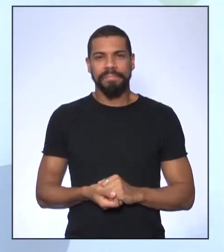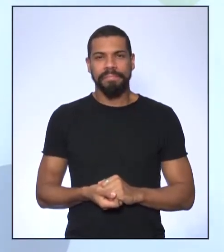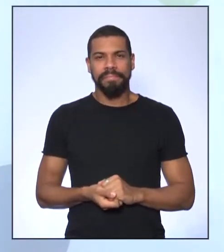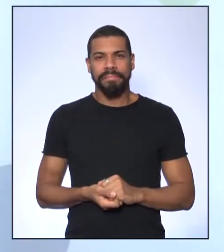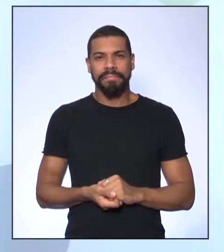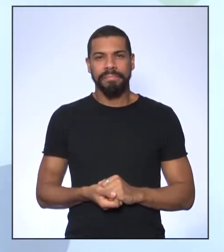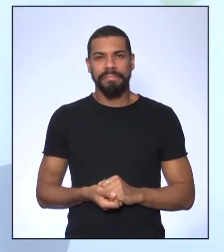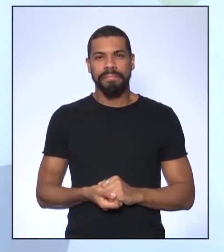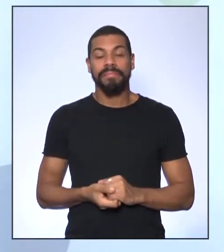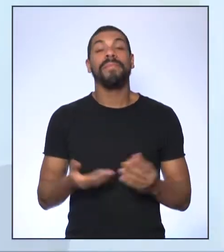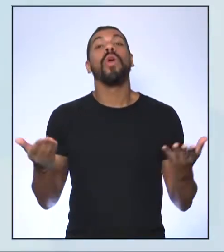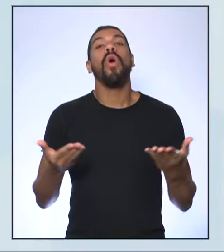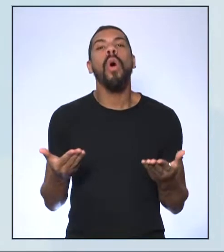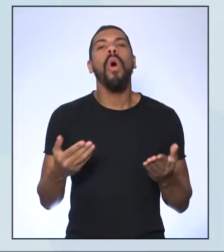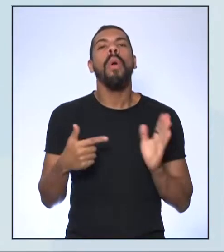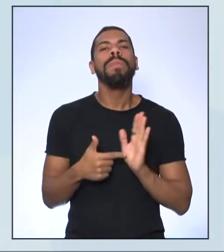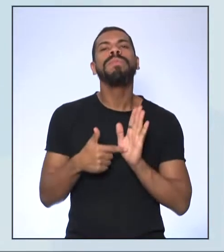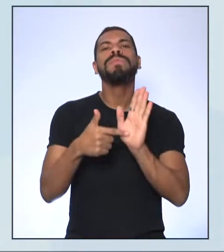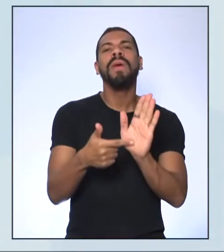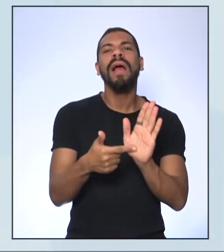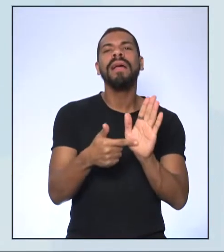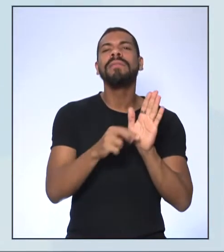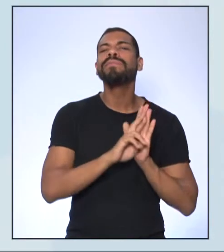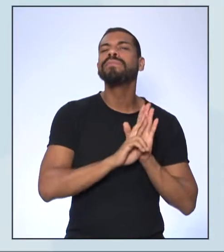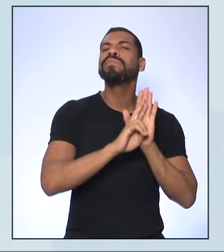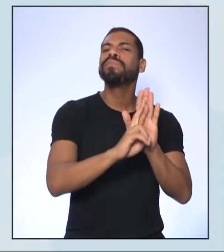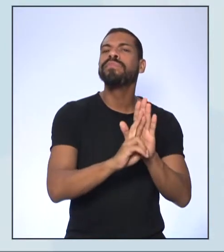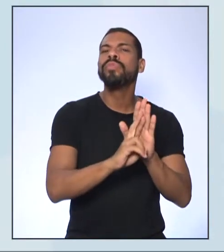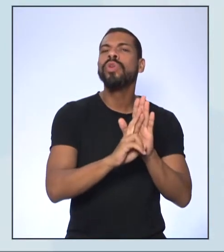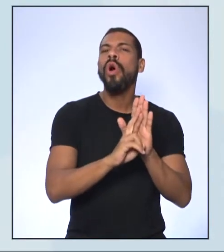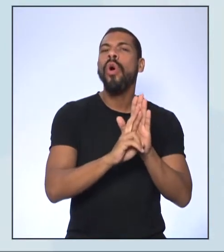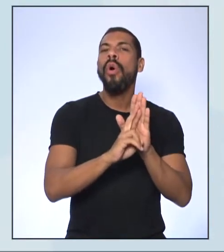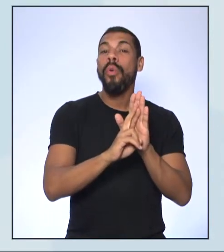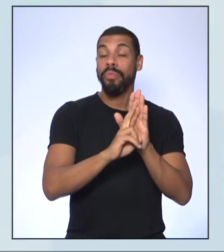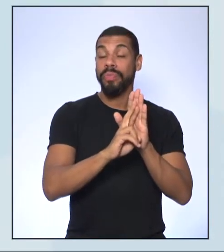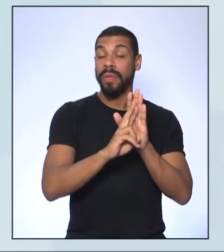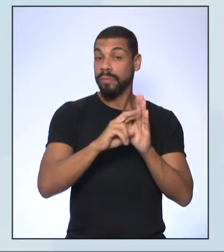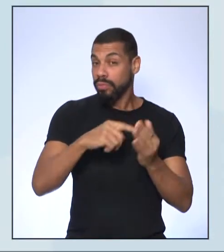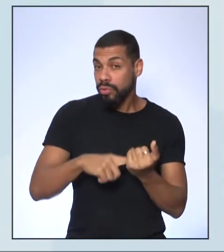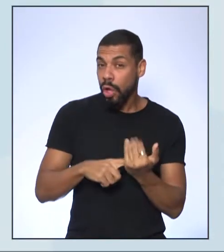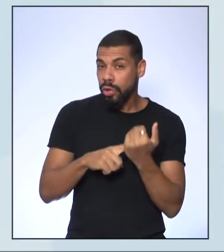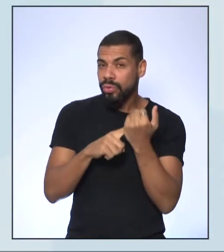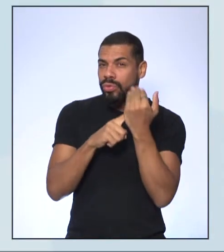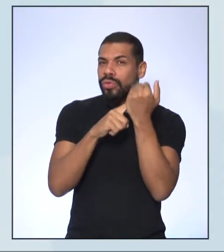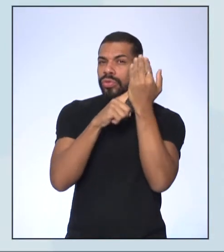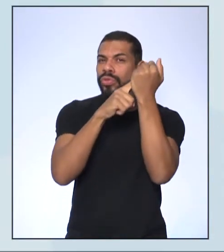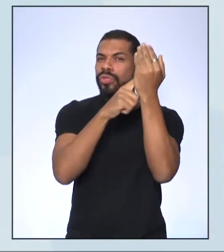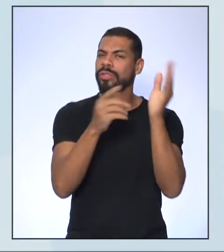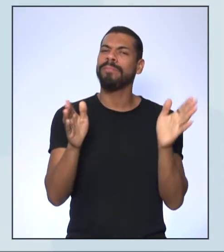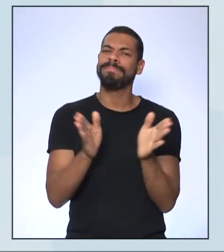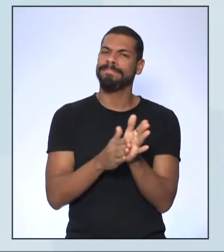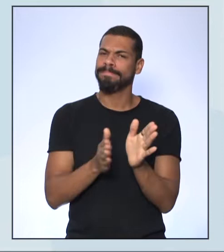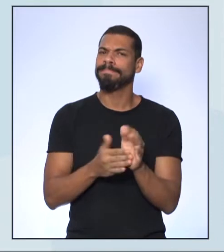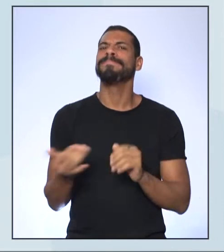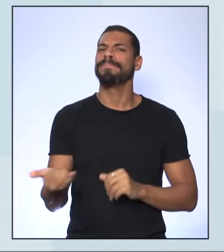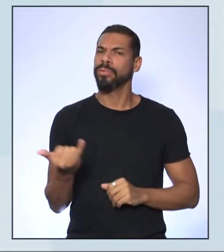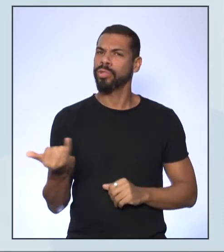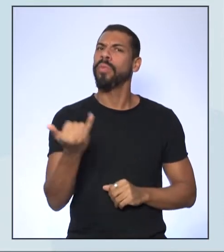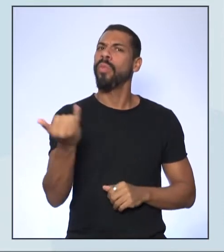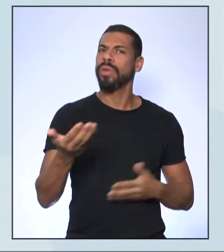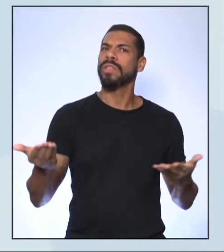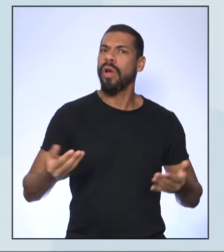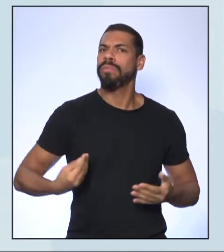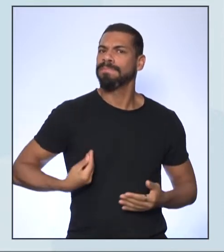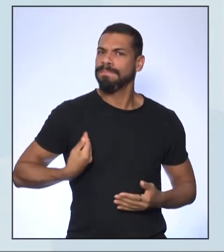Representando uma narrativa digital. Vimos o que é uma narrativa digital e refletimos sobre o papel da tecnologia na nossa vida. Agora a gente